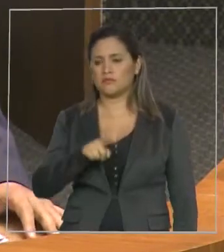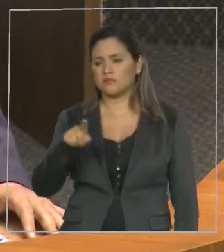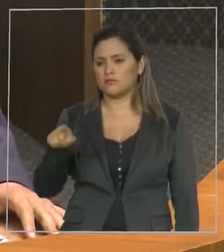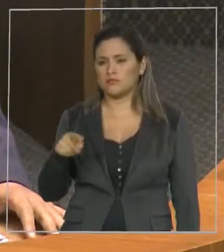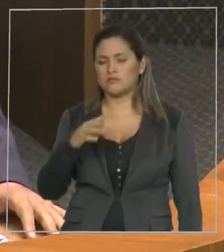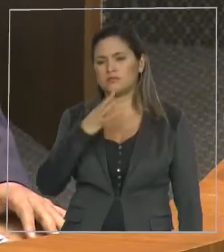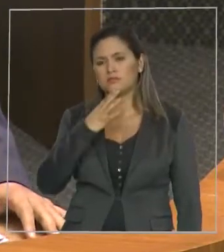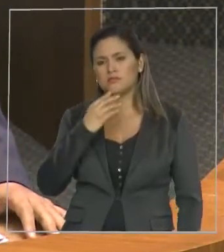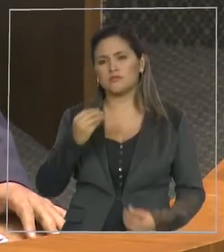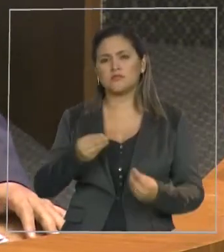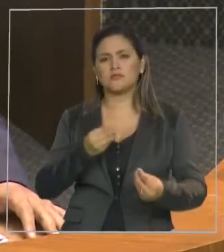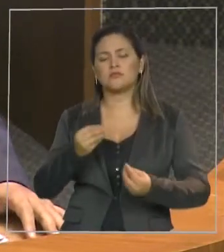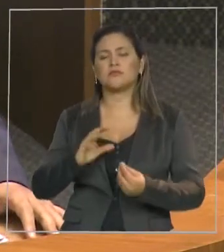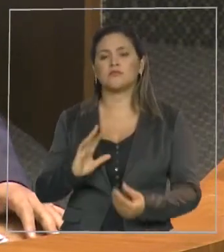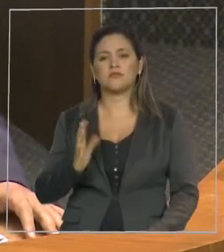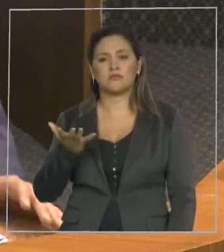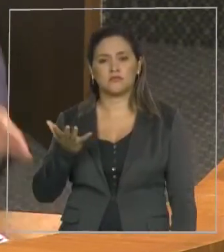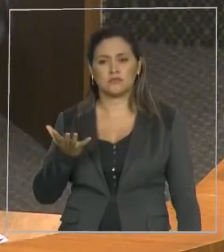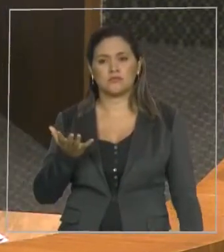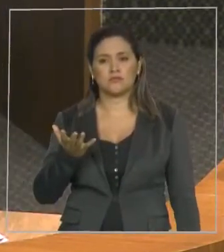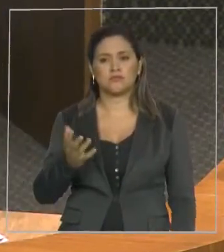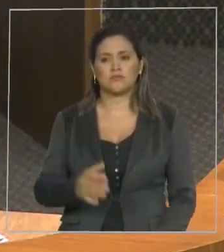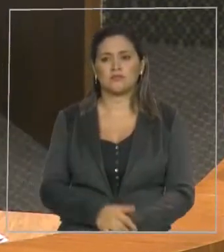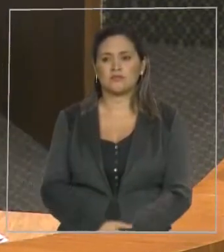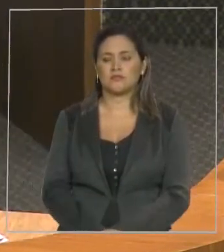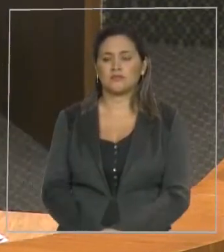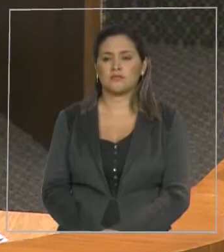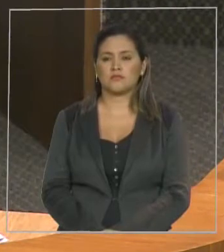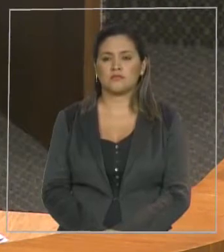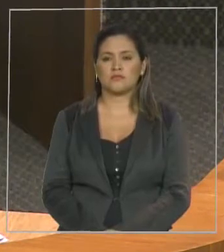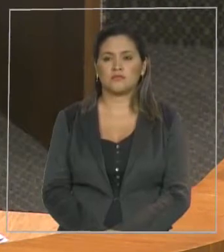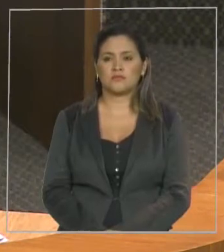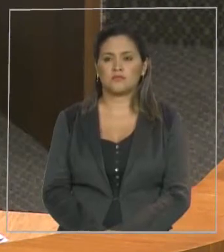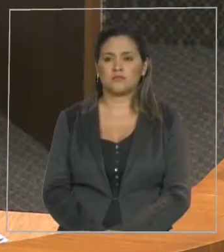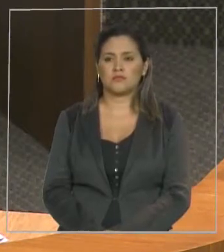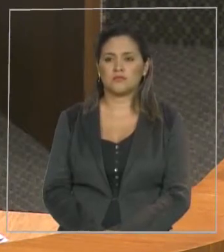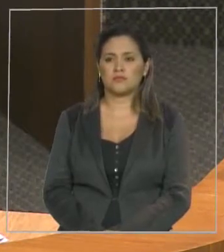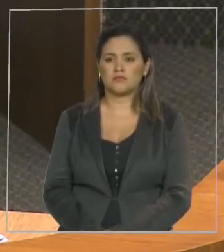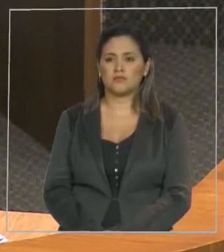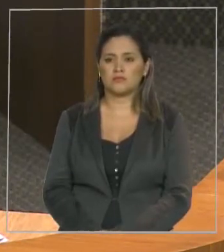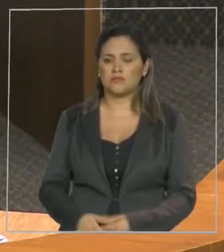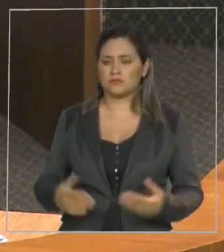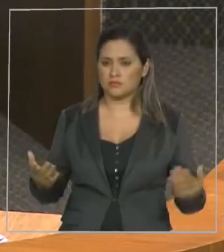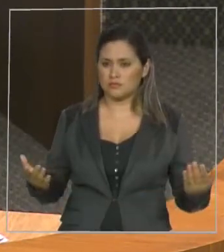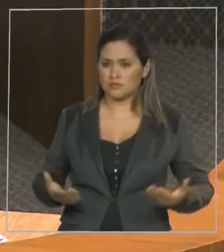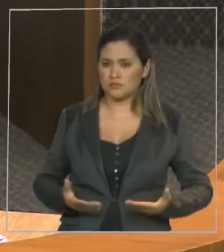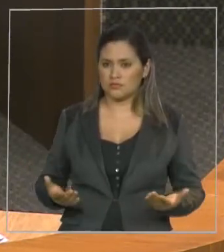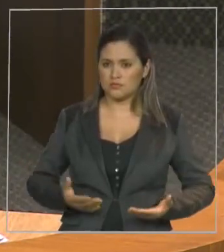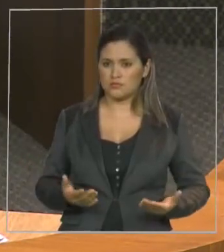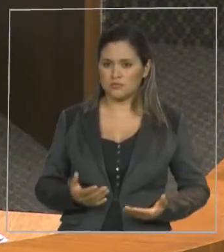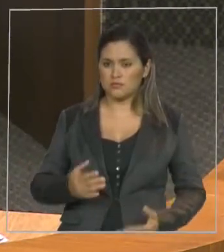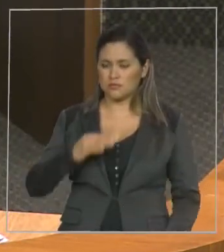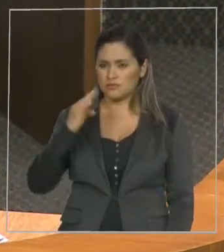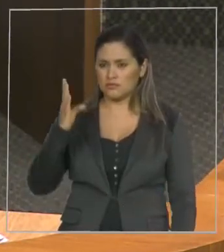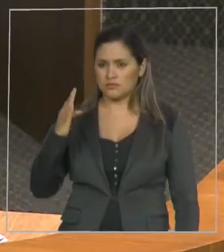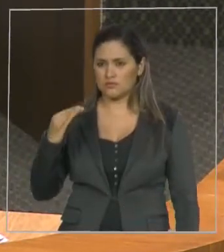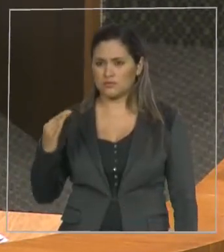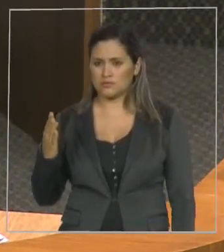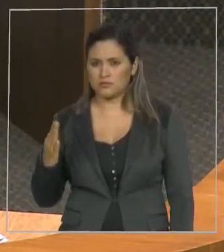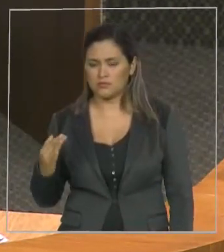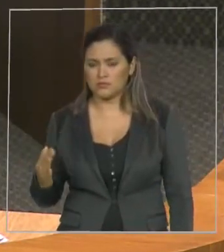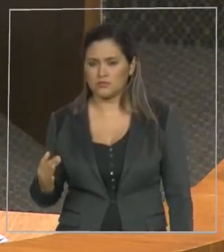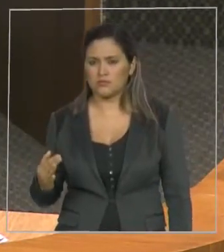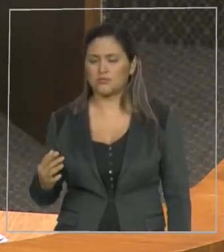aconteceu. De maneira que o que a gente vive hoje, a agenda do Brasil, é a agenda do